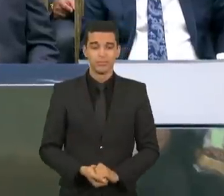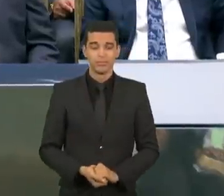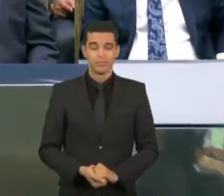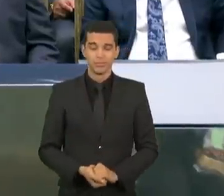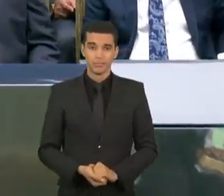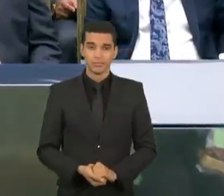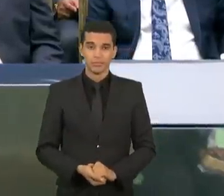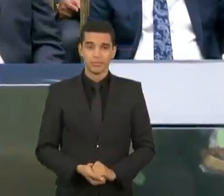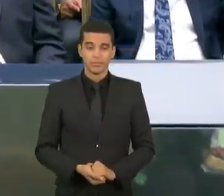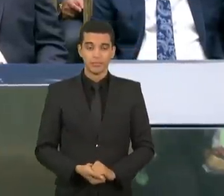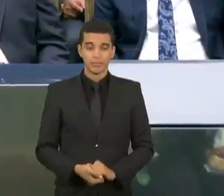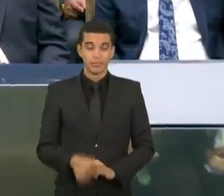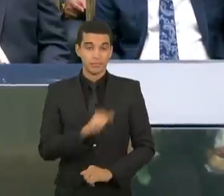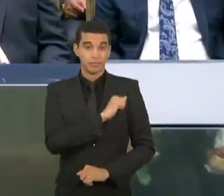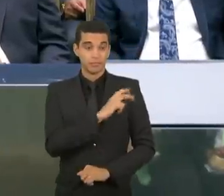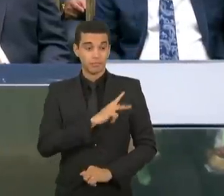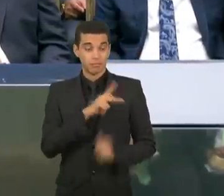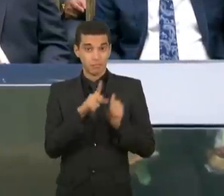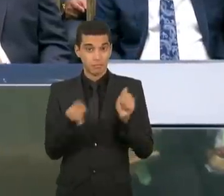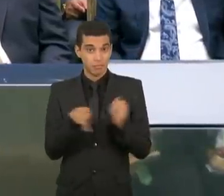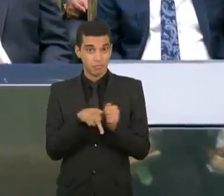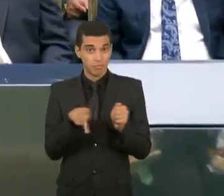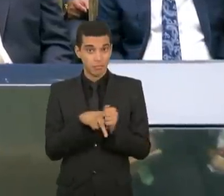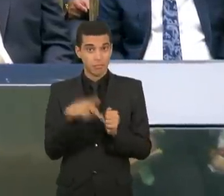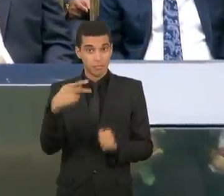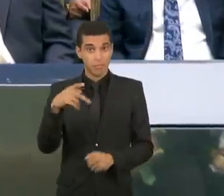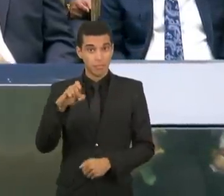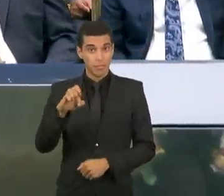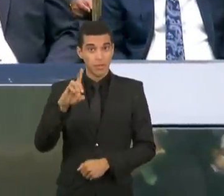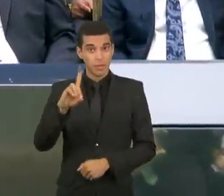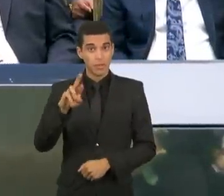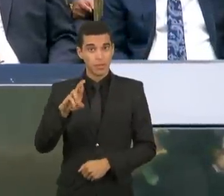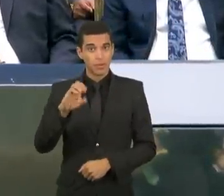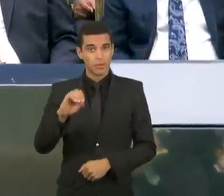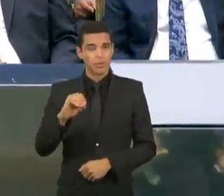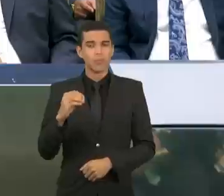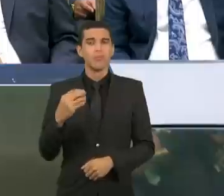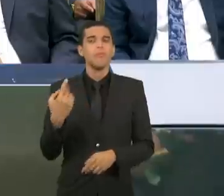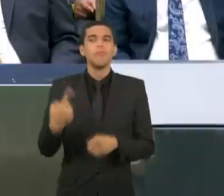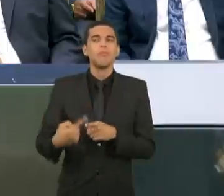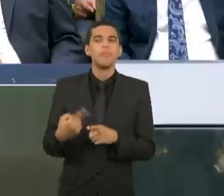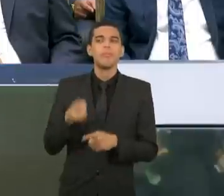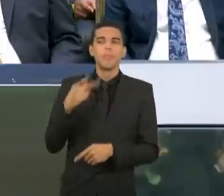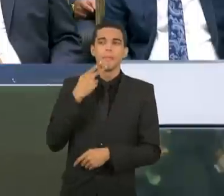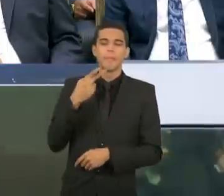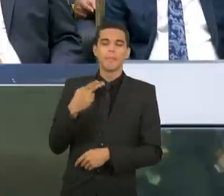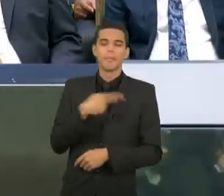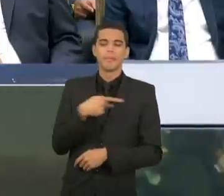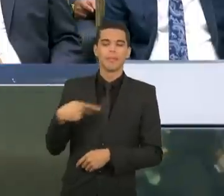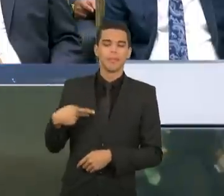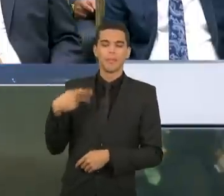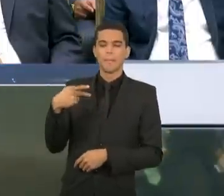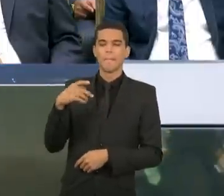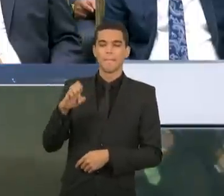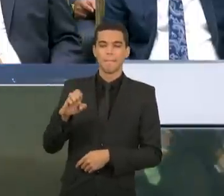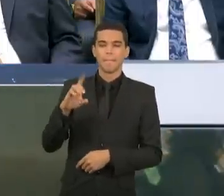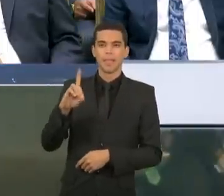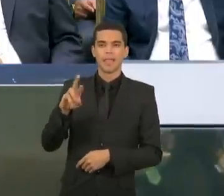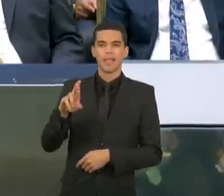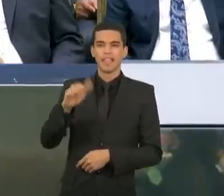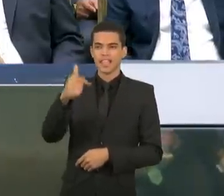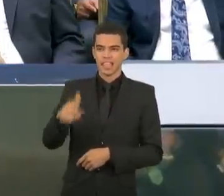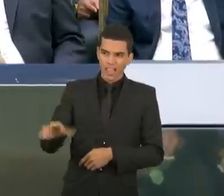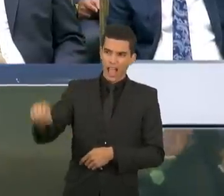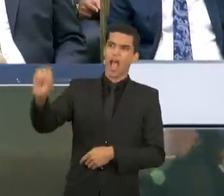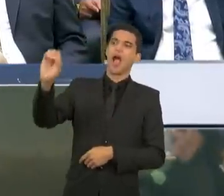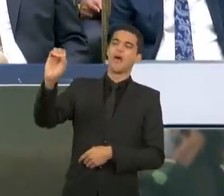O apóstolo Pedro. Por que o senhor disse assim, Pedrão, pastor? Porque é aquele que a gente às vezes fala dele, né? Veja agora como Deus